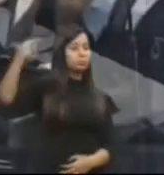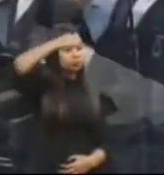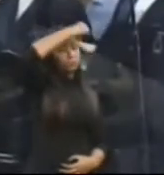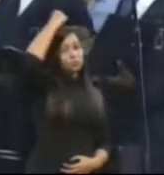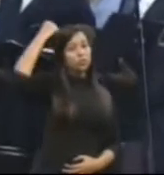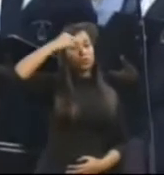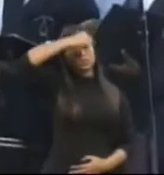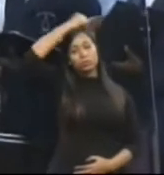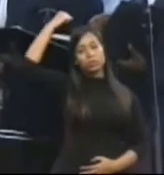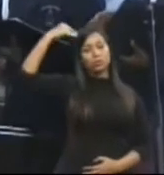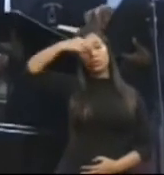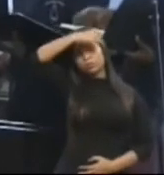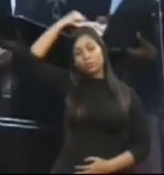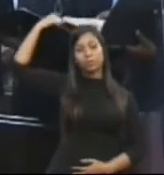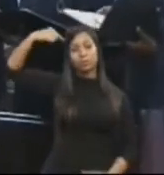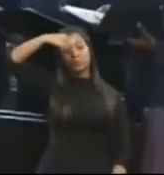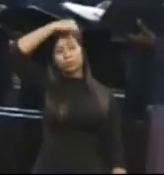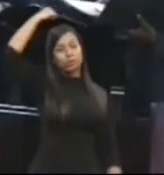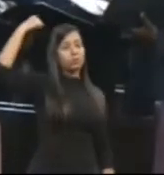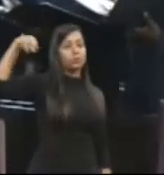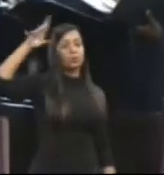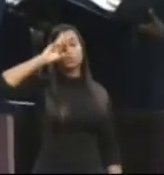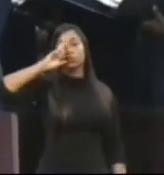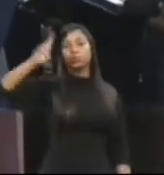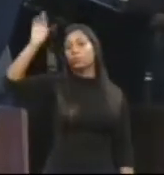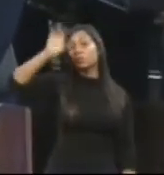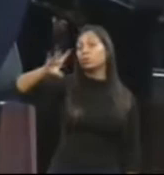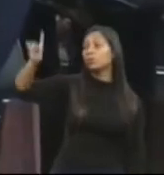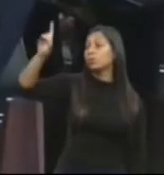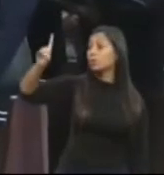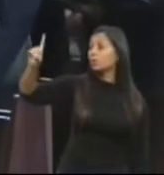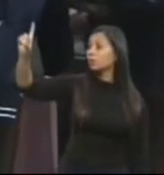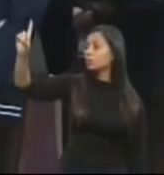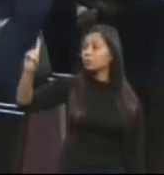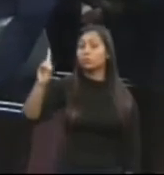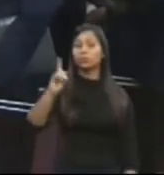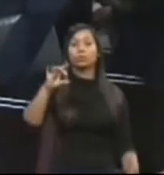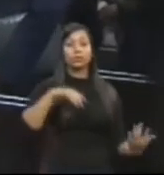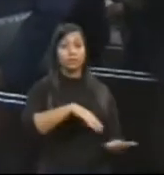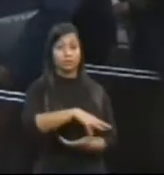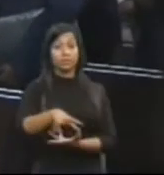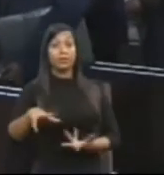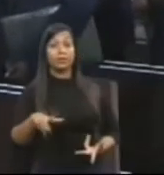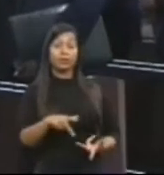Santo, Santo, Santo, Senhor do